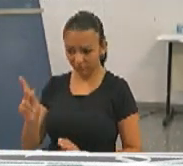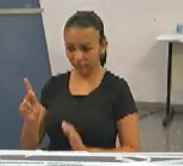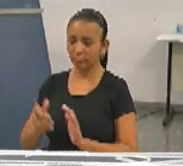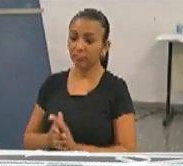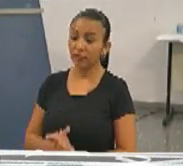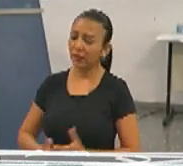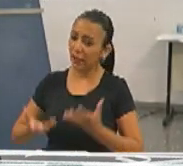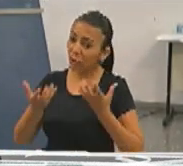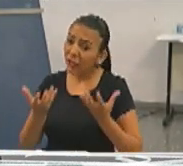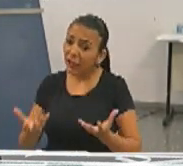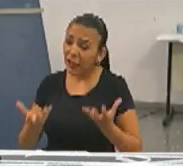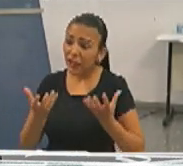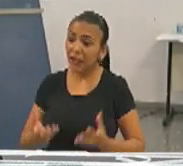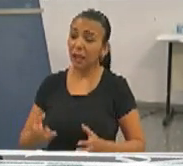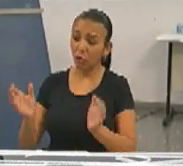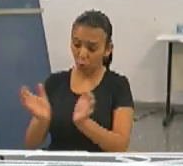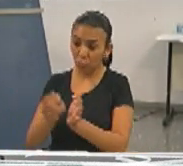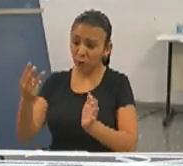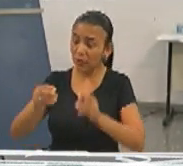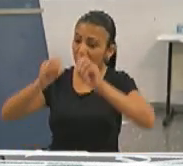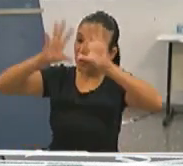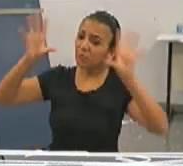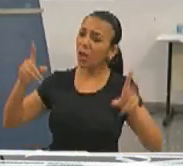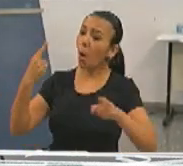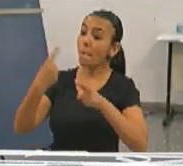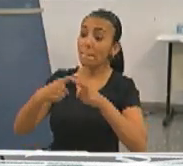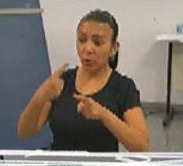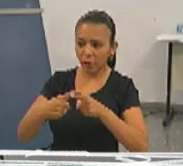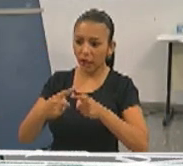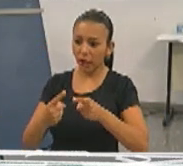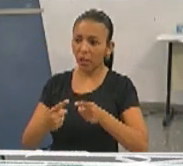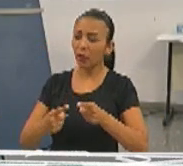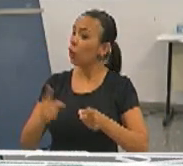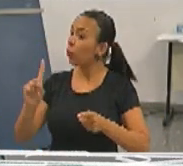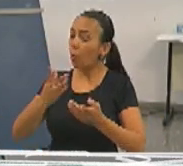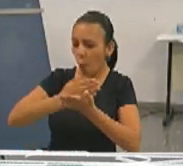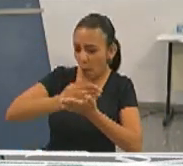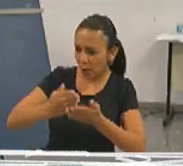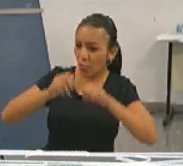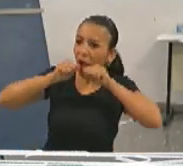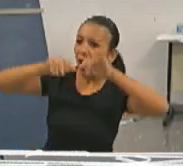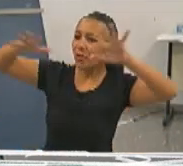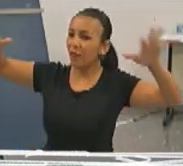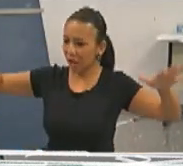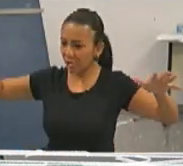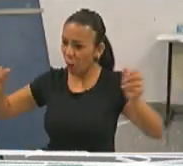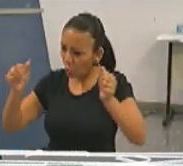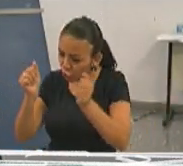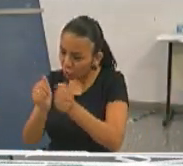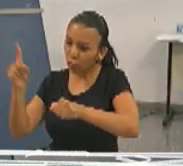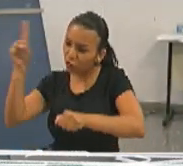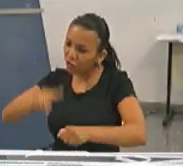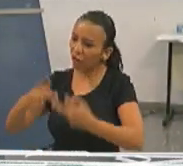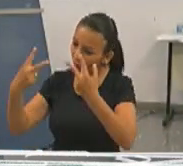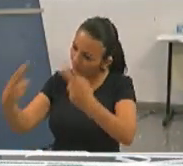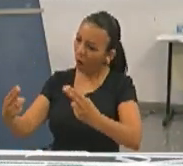Eu gostaria que a Chapa 3 esclarecesse por qual motivo vocês não iniciaram a campanha com as demais chapas, como foi observado na